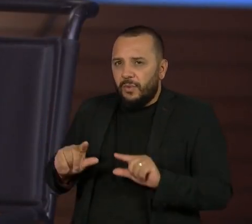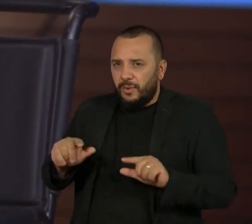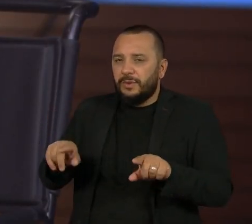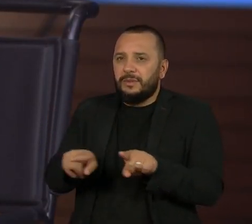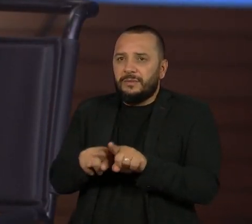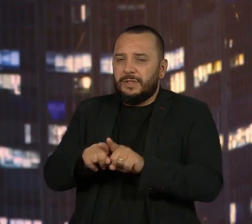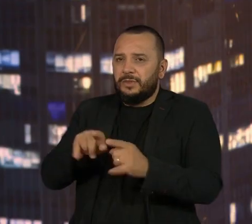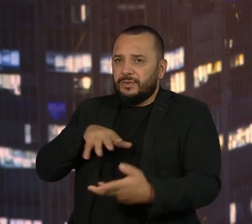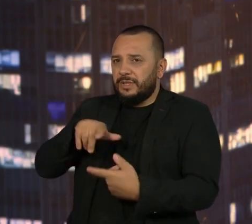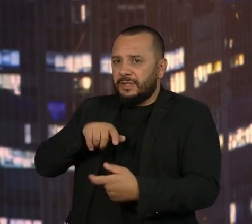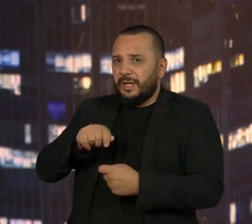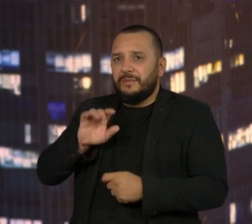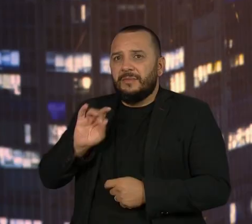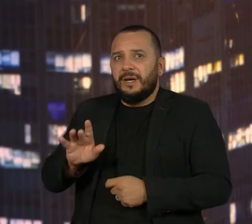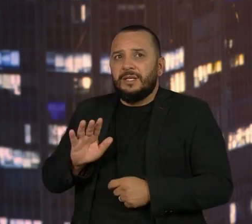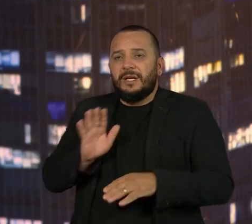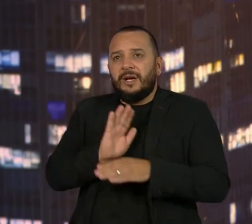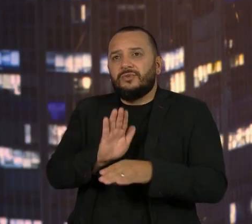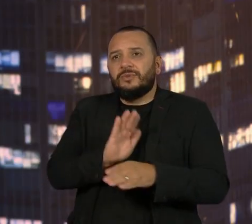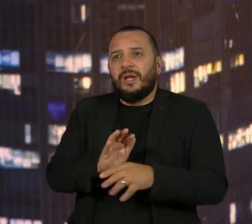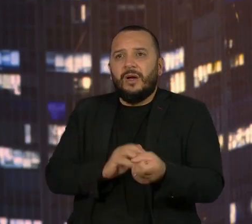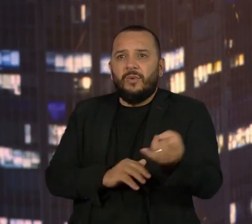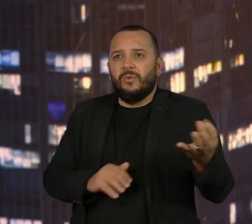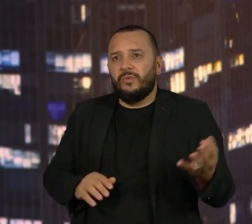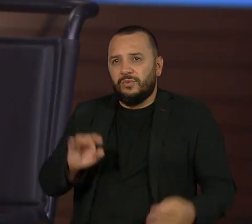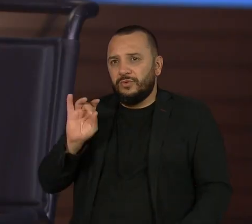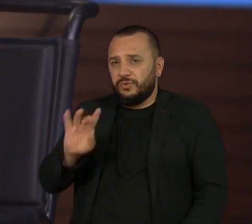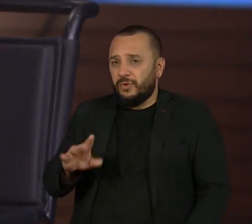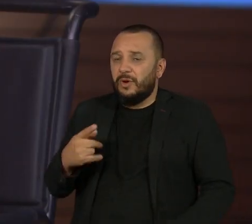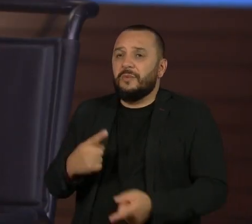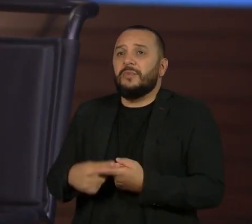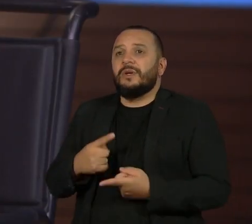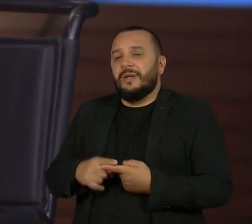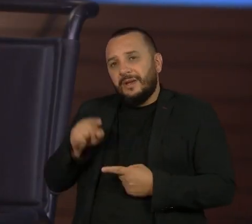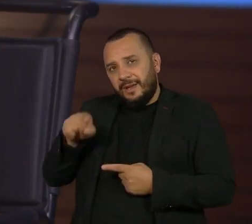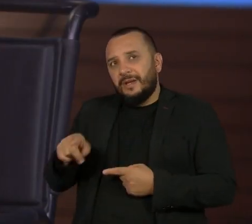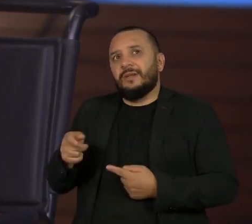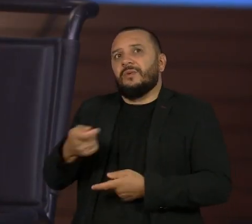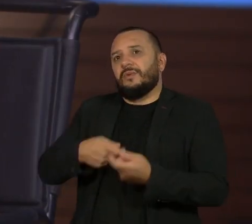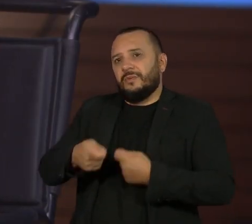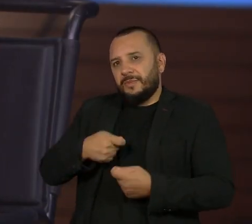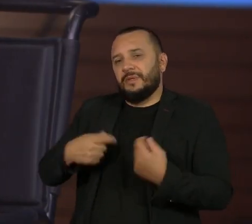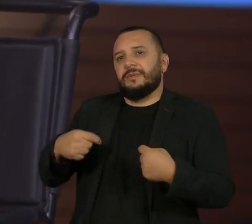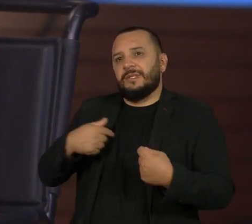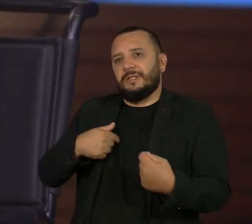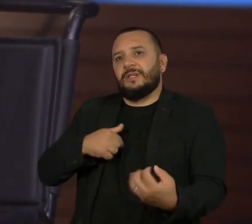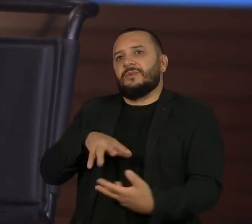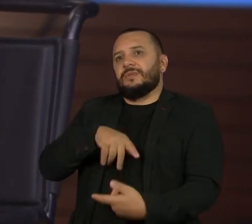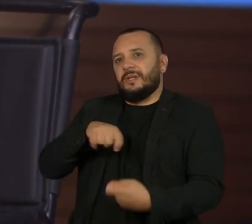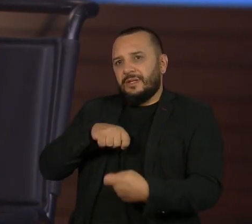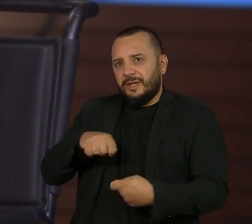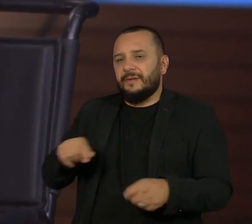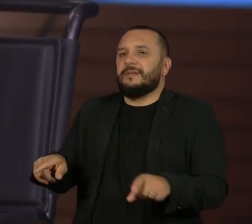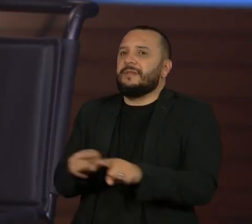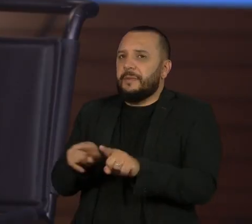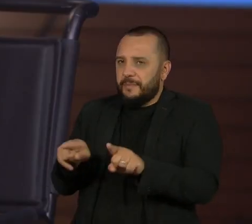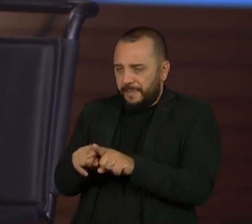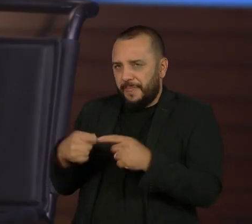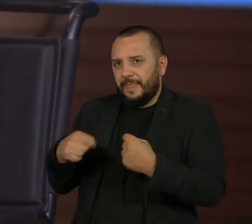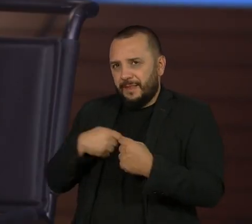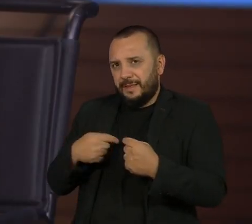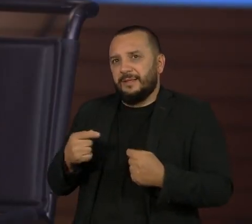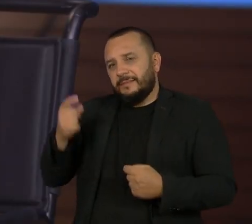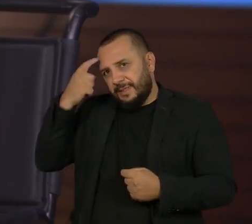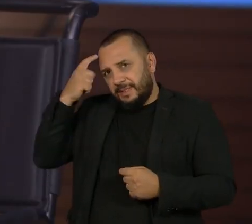desigual. Então, a gente precisa trazer isso para a mesa, porque essa economia ela precisa ser mais sustentável, mas ela precisa olhar para a